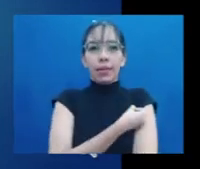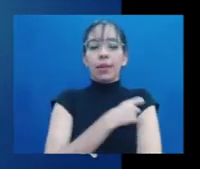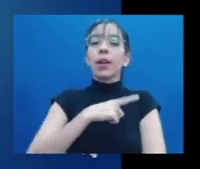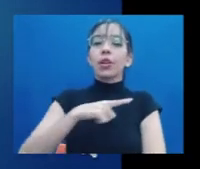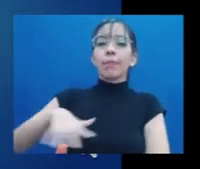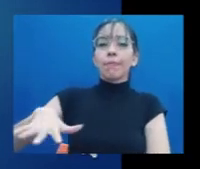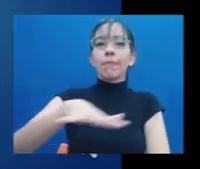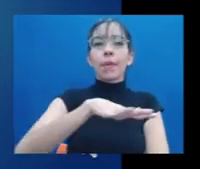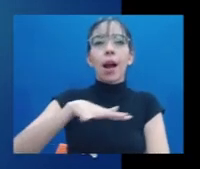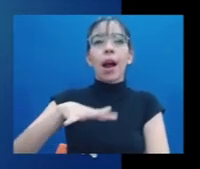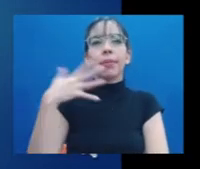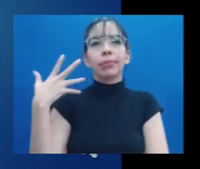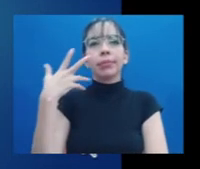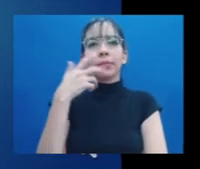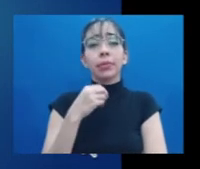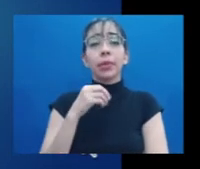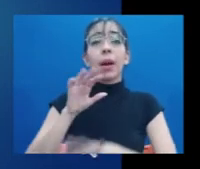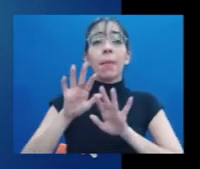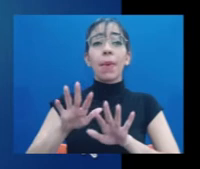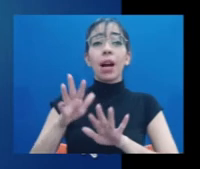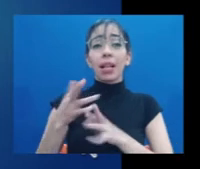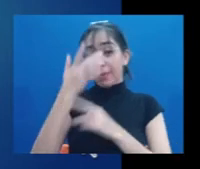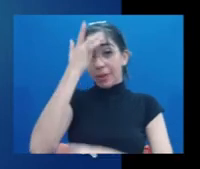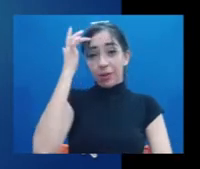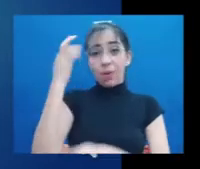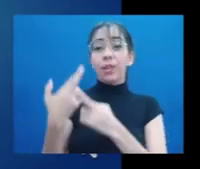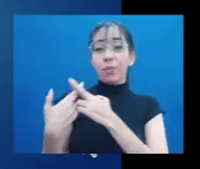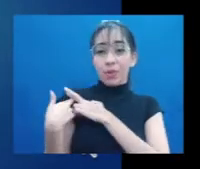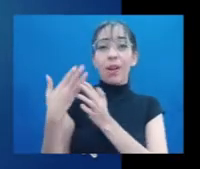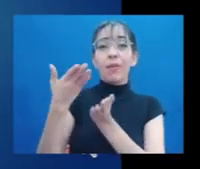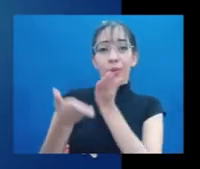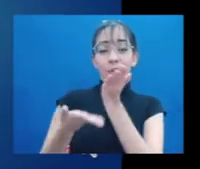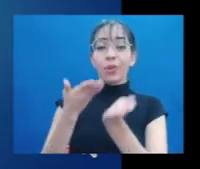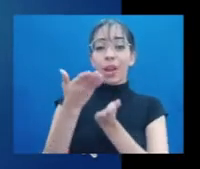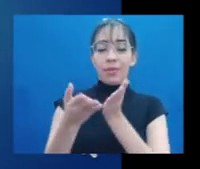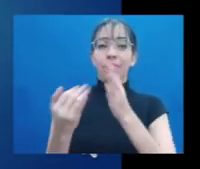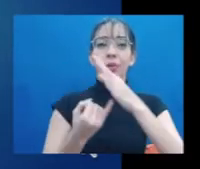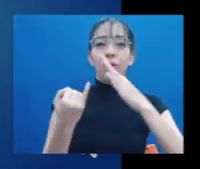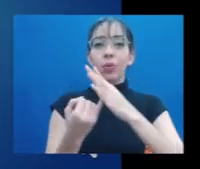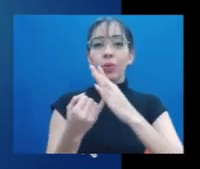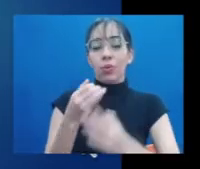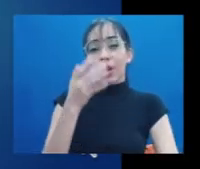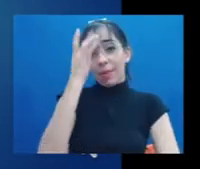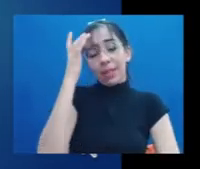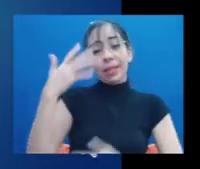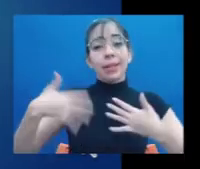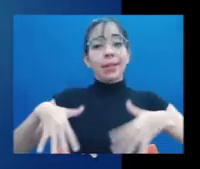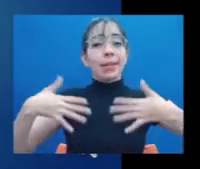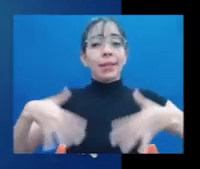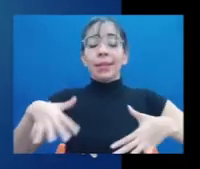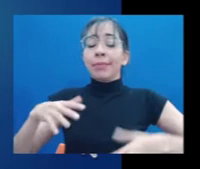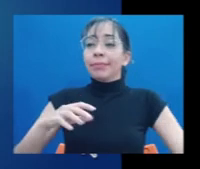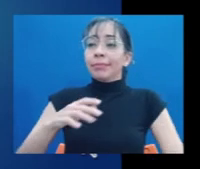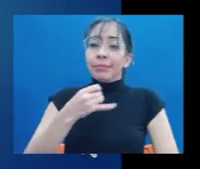parque, museus, bibliotecas e o serpentário. Então, o curador do instituto, ele estava muito abalado, né, logo após